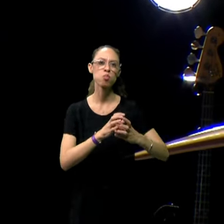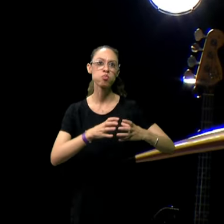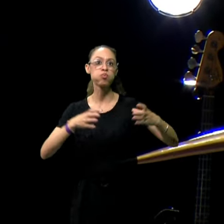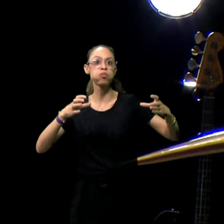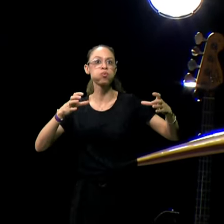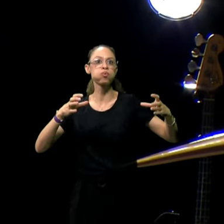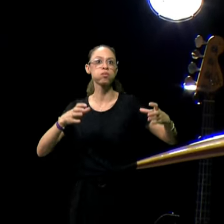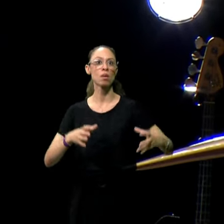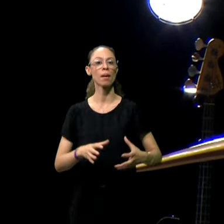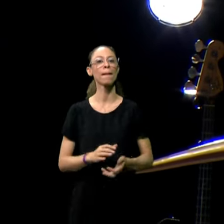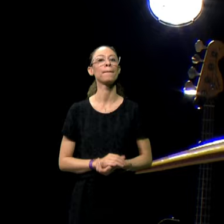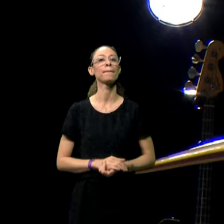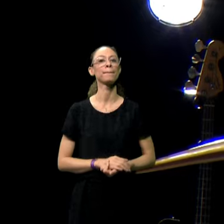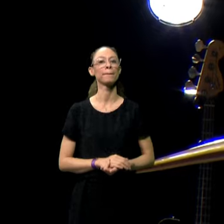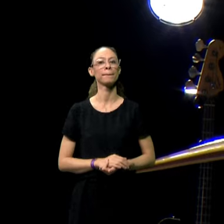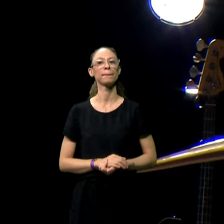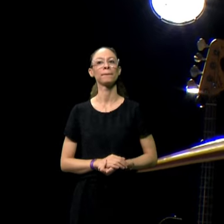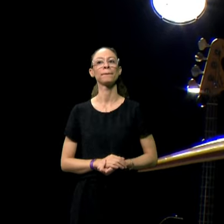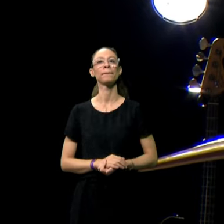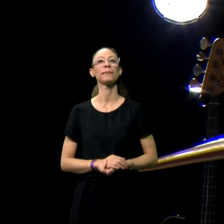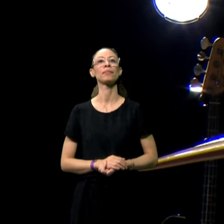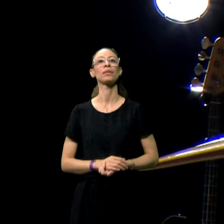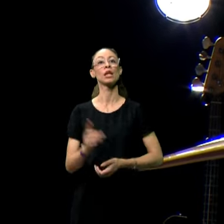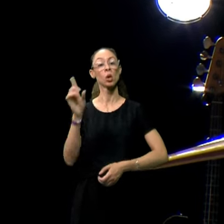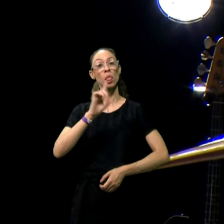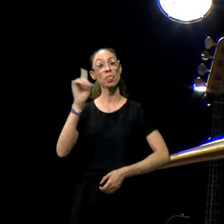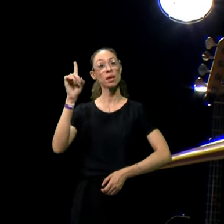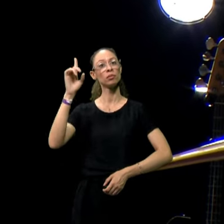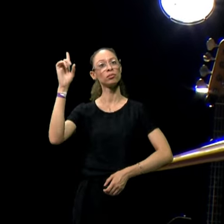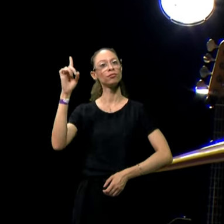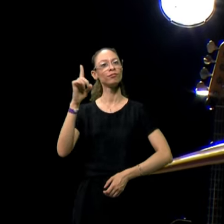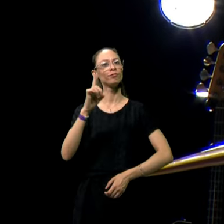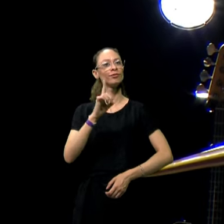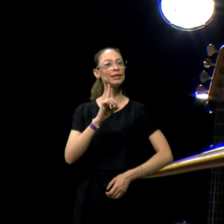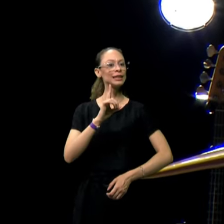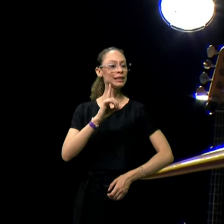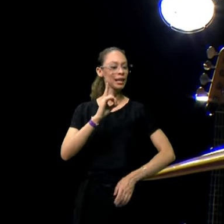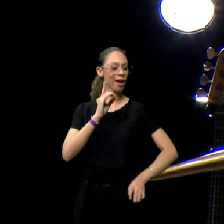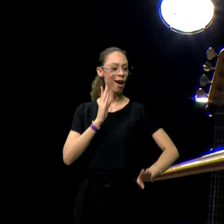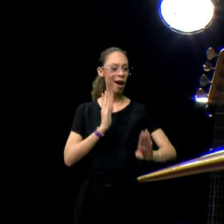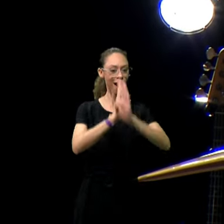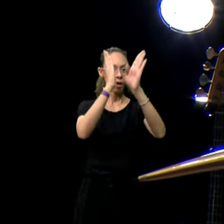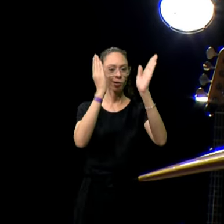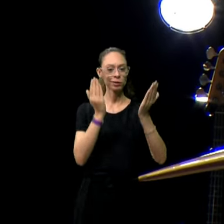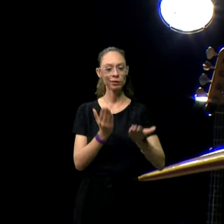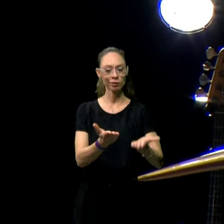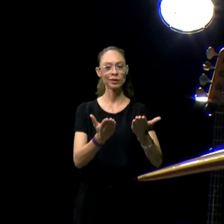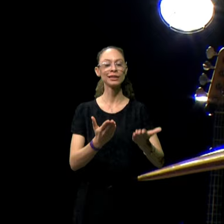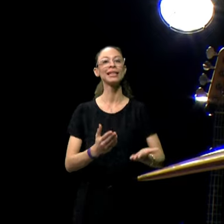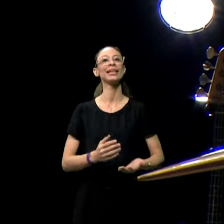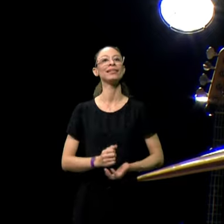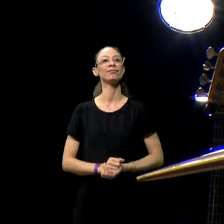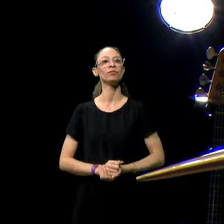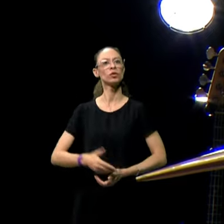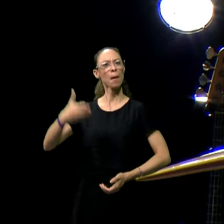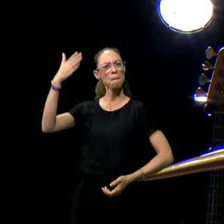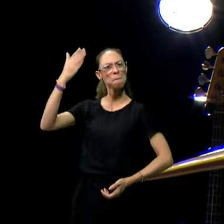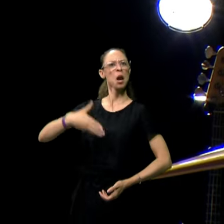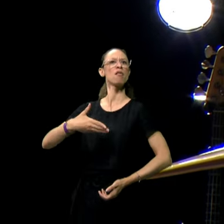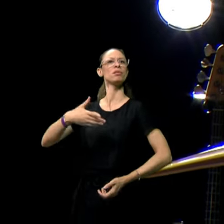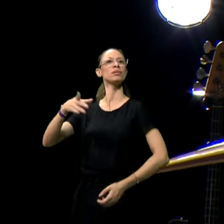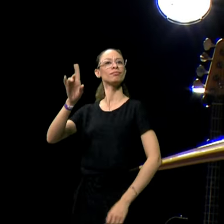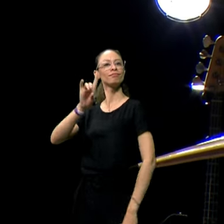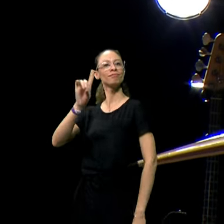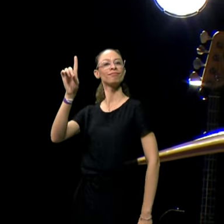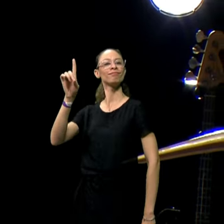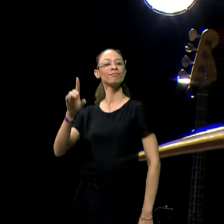Está entendendo ou não? Você dá a chance para que Deus te encontre. Você põe os princípios de Deus à prova.